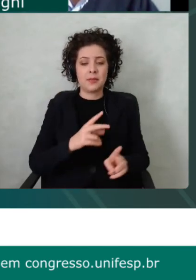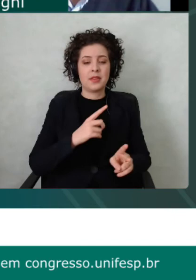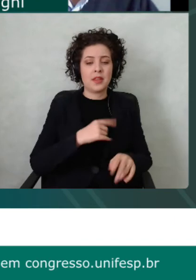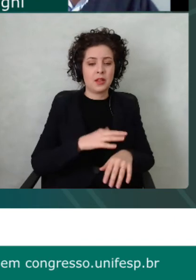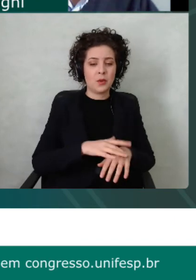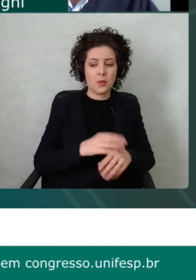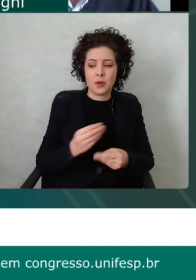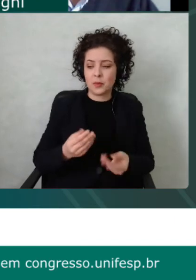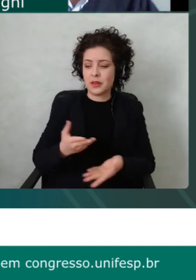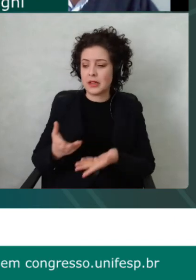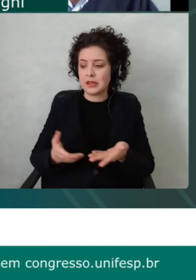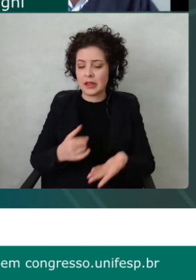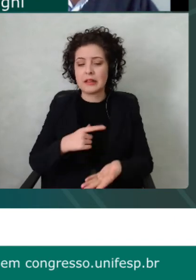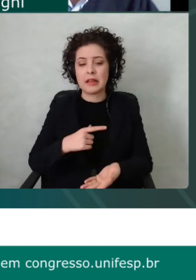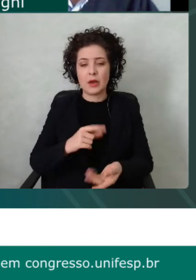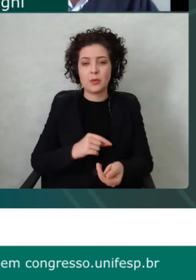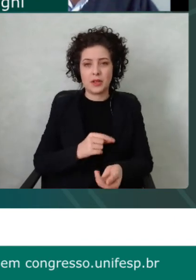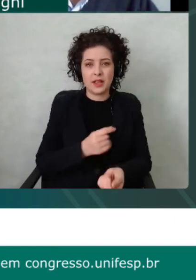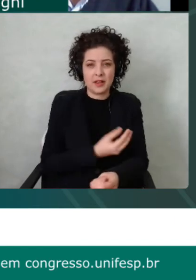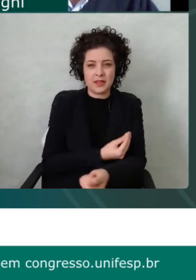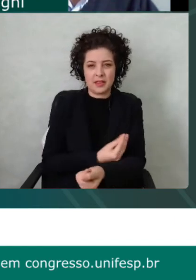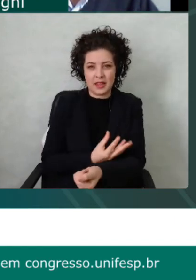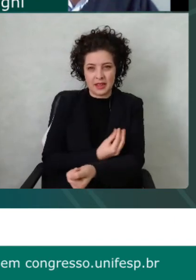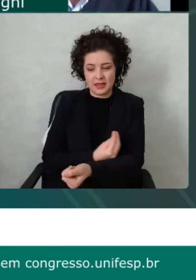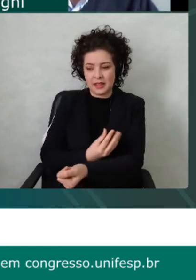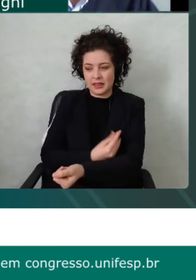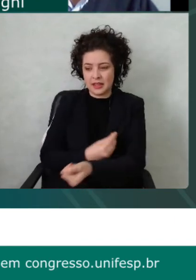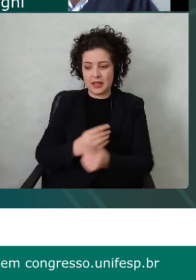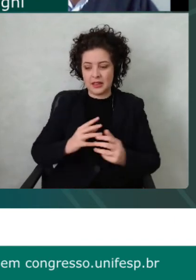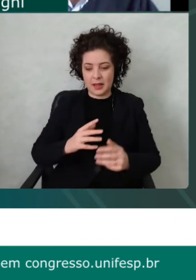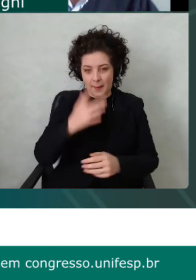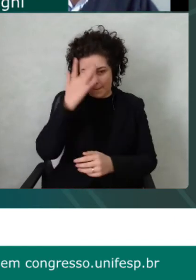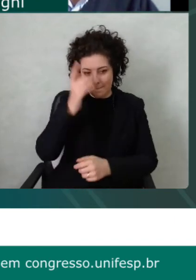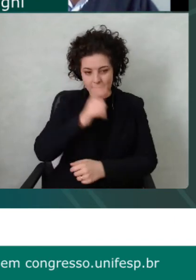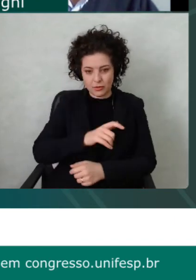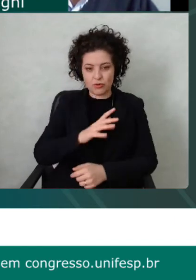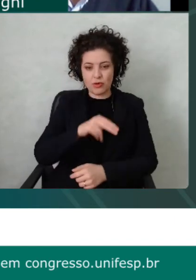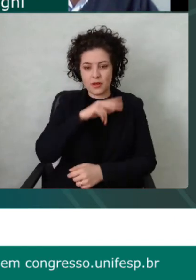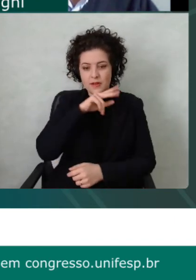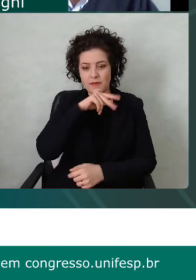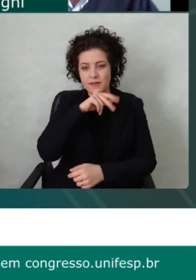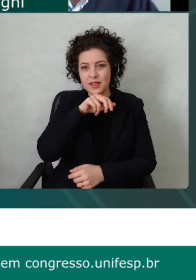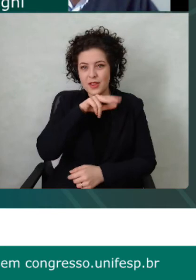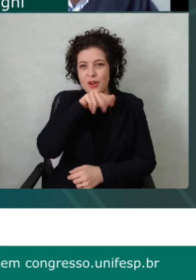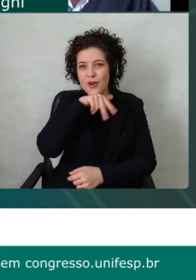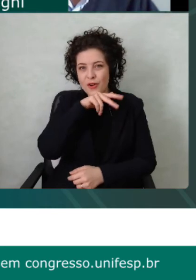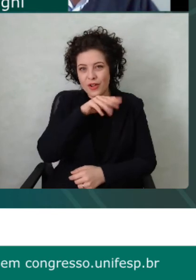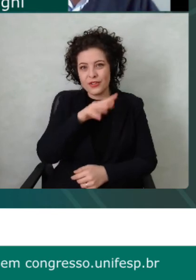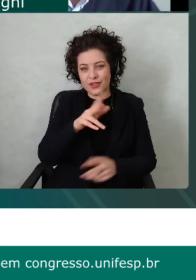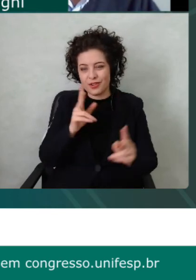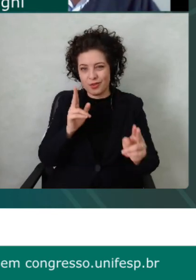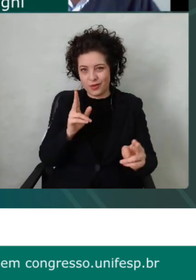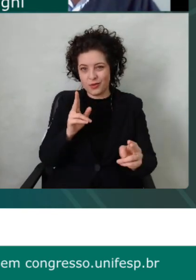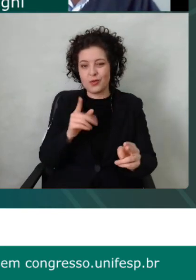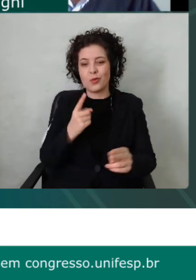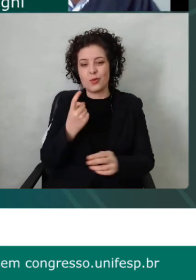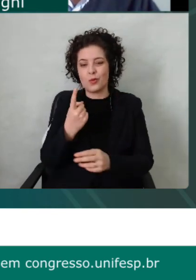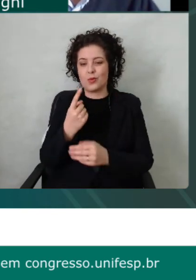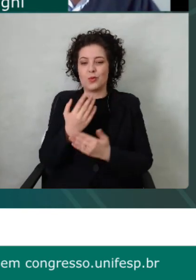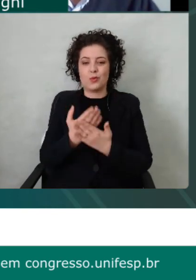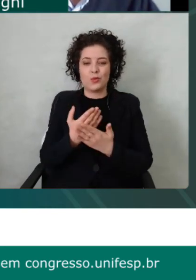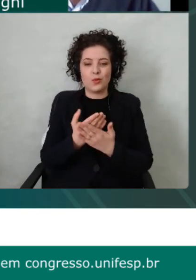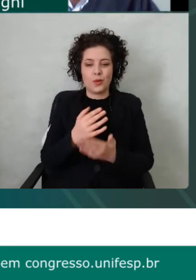dá plasma de convalescente. A gente faz isso com veneno de cobra. E o único estudo grande controlado que teve com o paciente mais grave